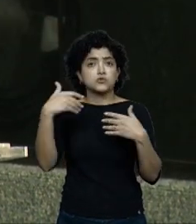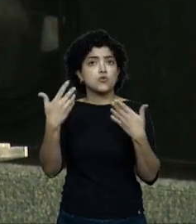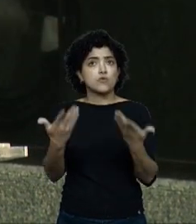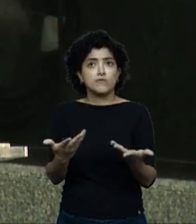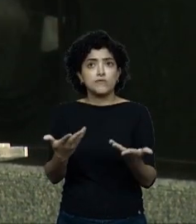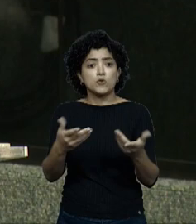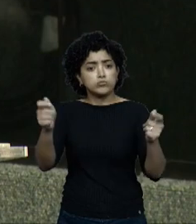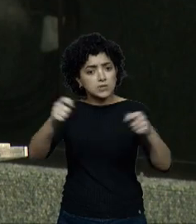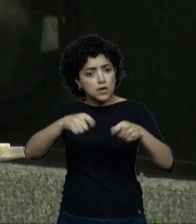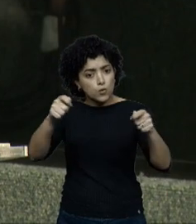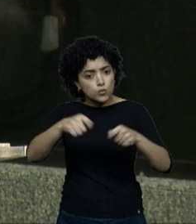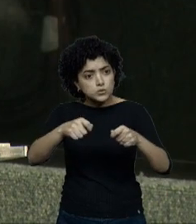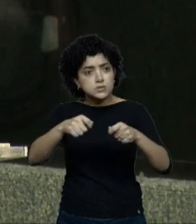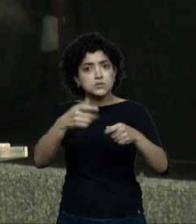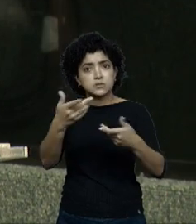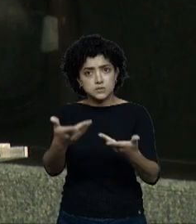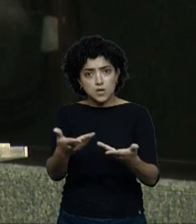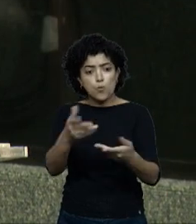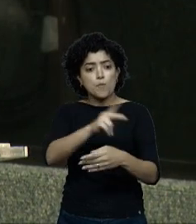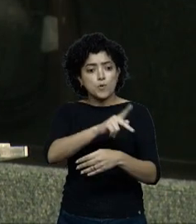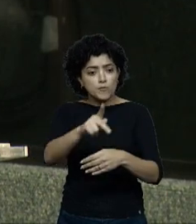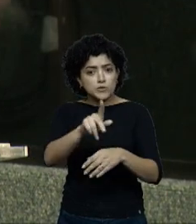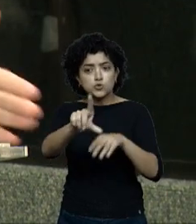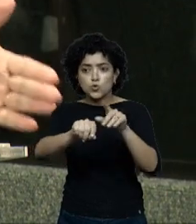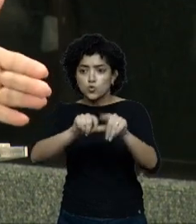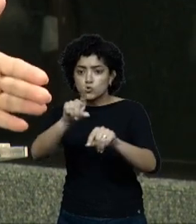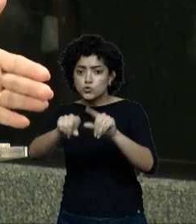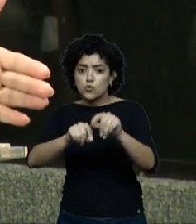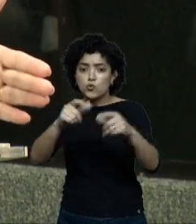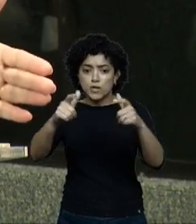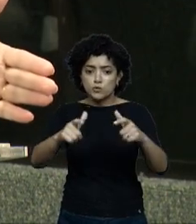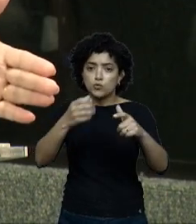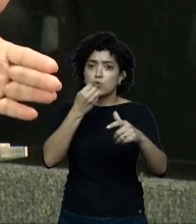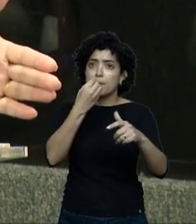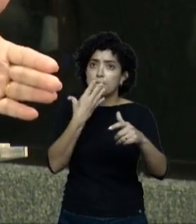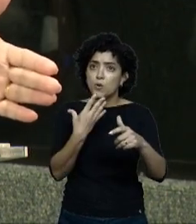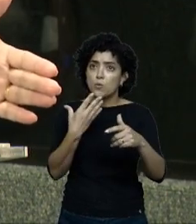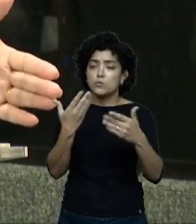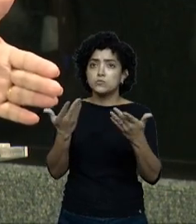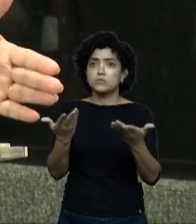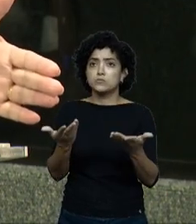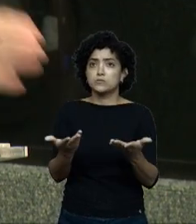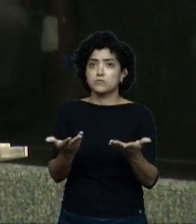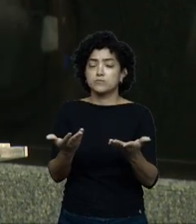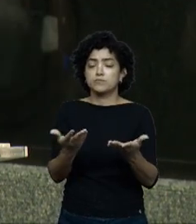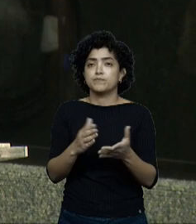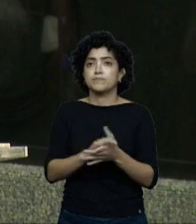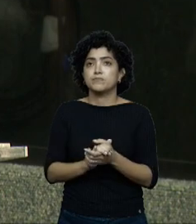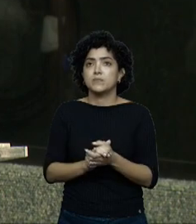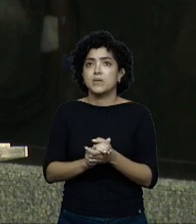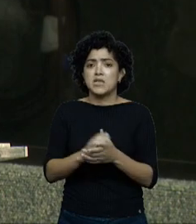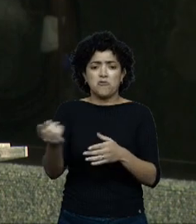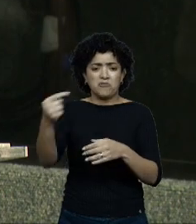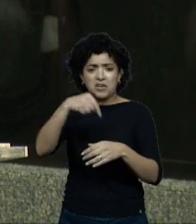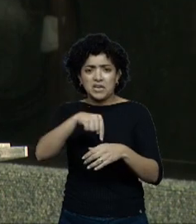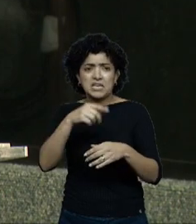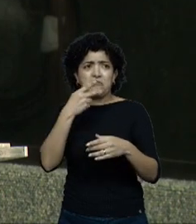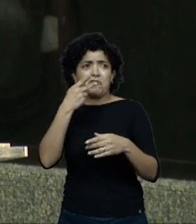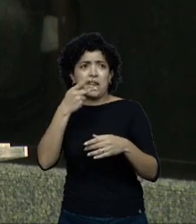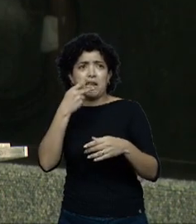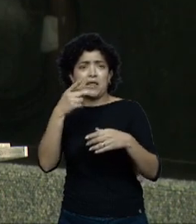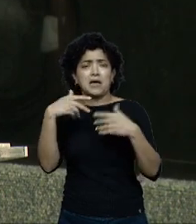condições para o app tem uma escolha digna no lugar bom tu não vem aqui contar